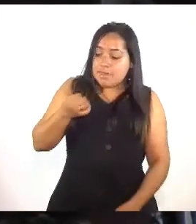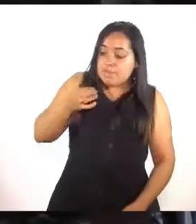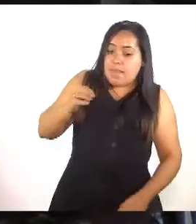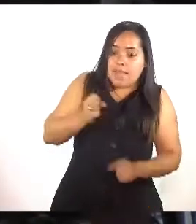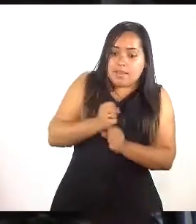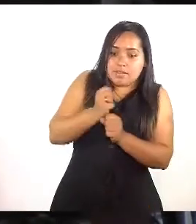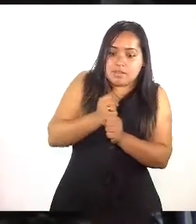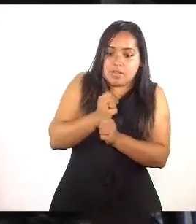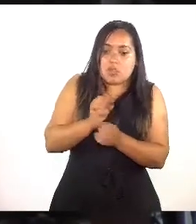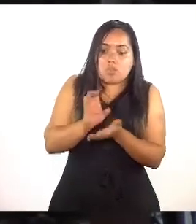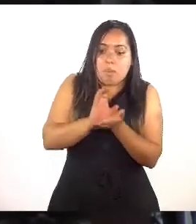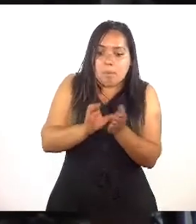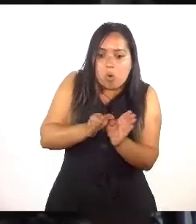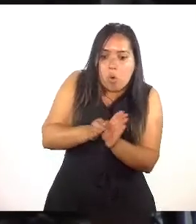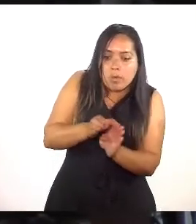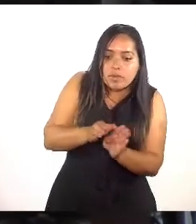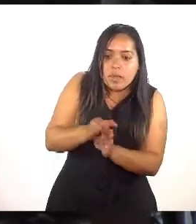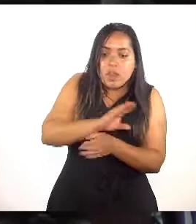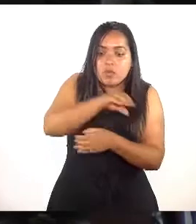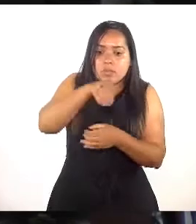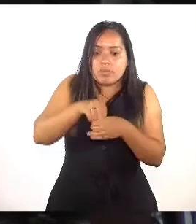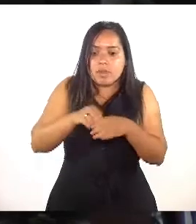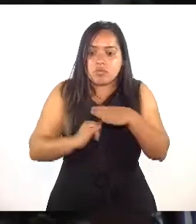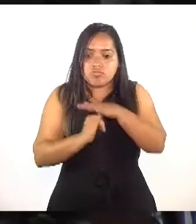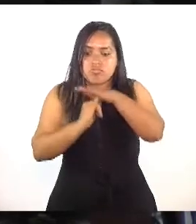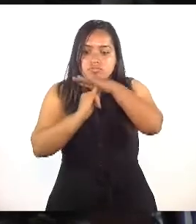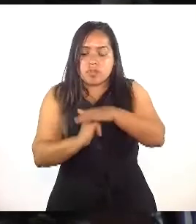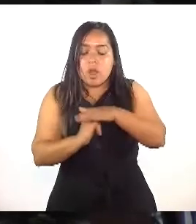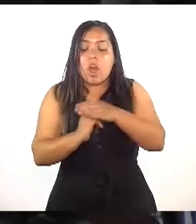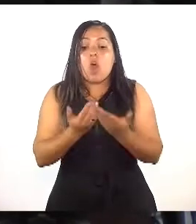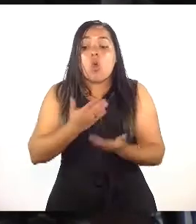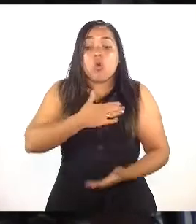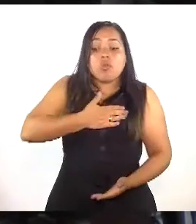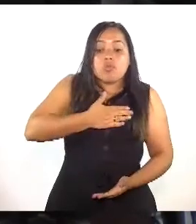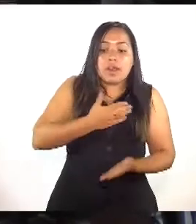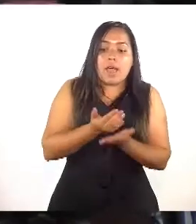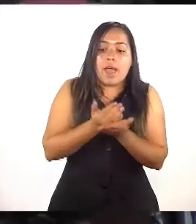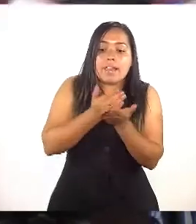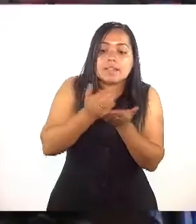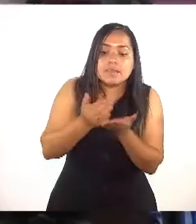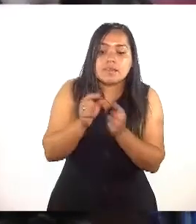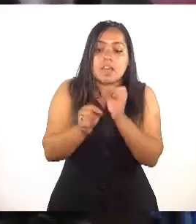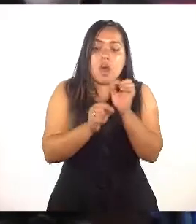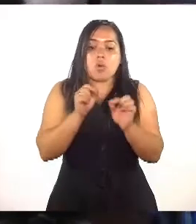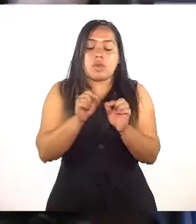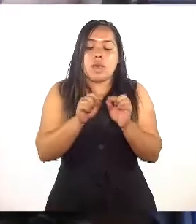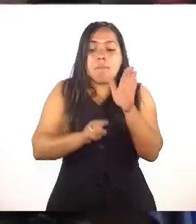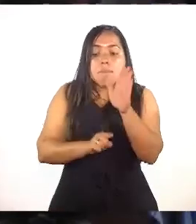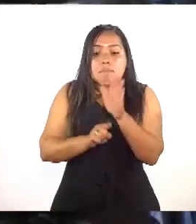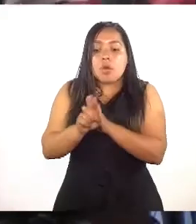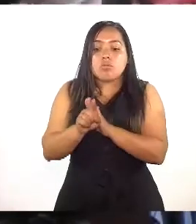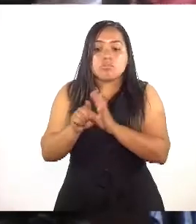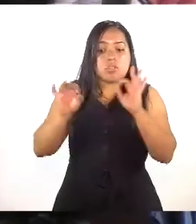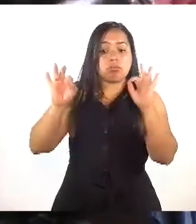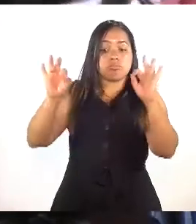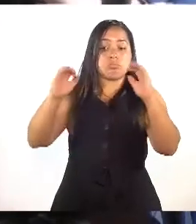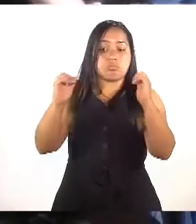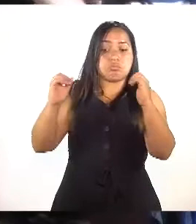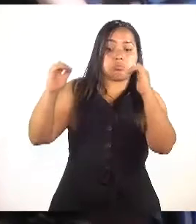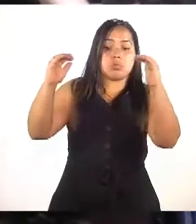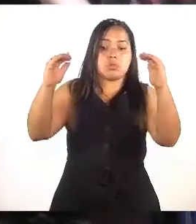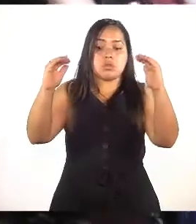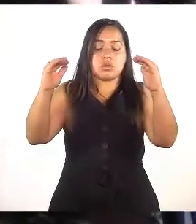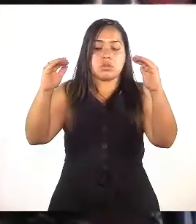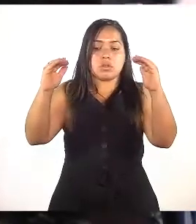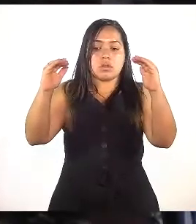posto de conselheiro da agência, eu gostaria de iniciar a sabatina perguntando a Vossa Excelência. Uma questão